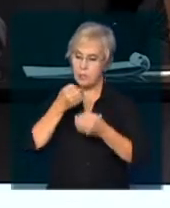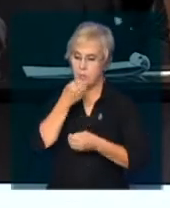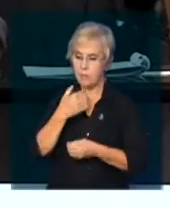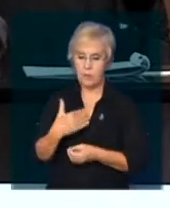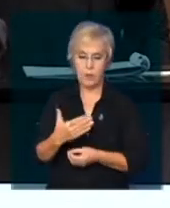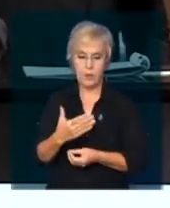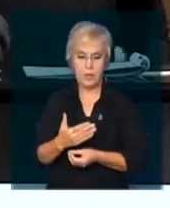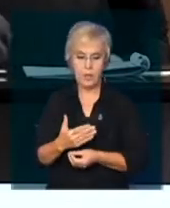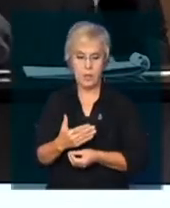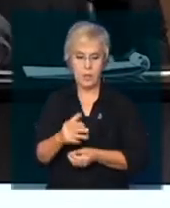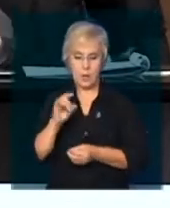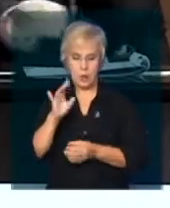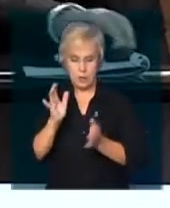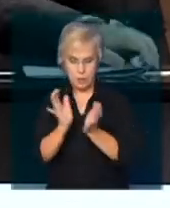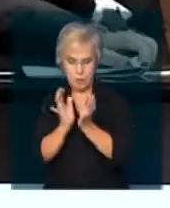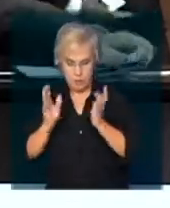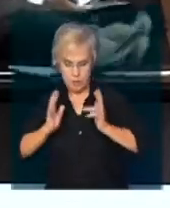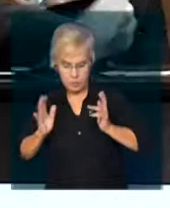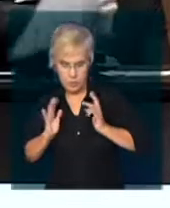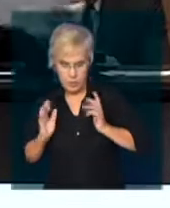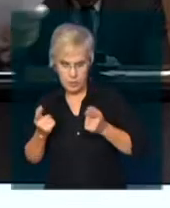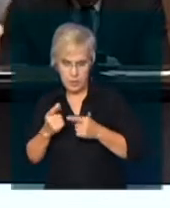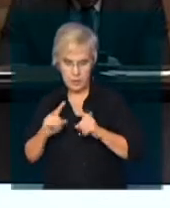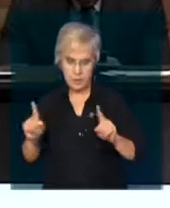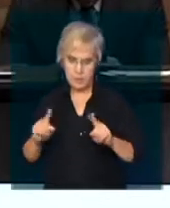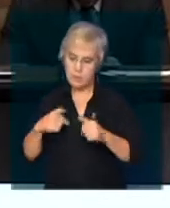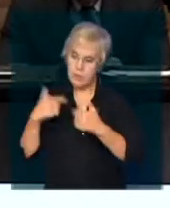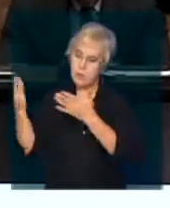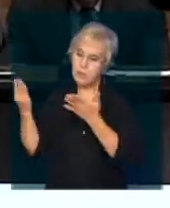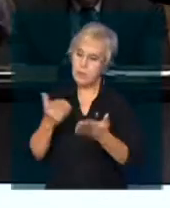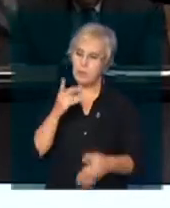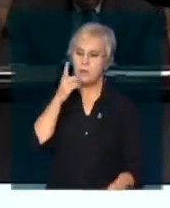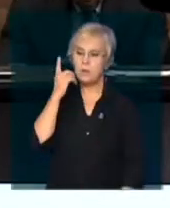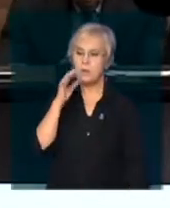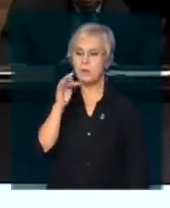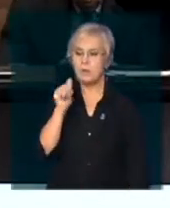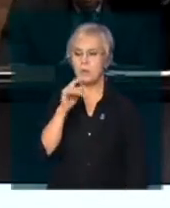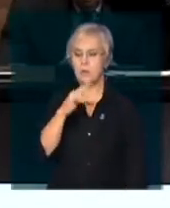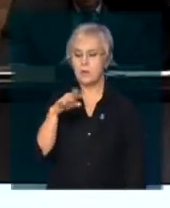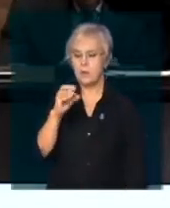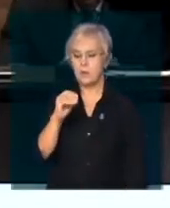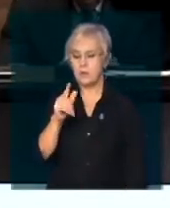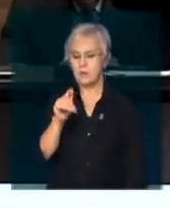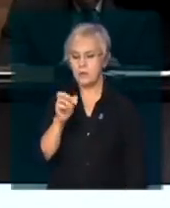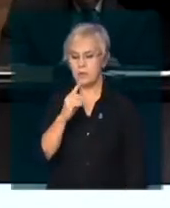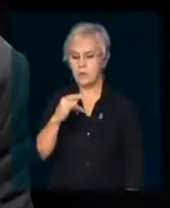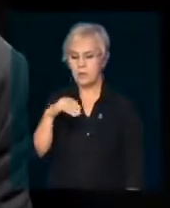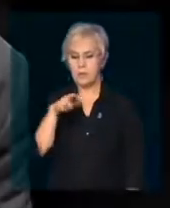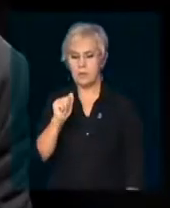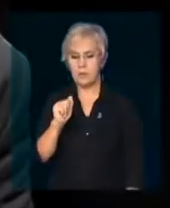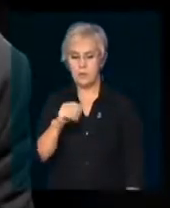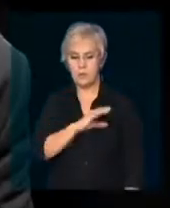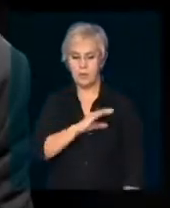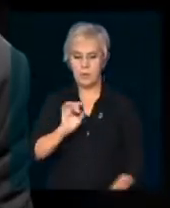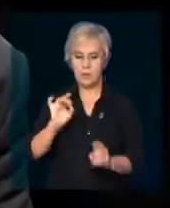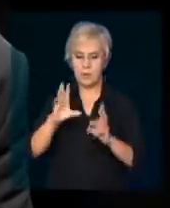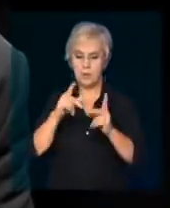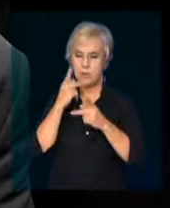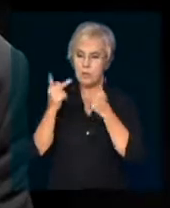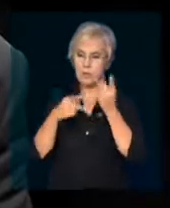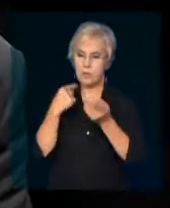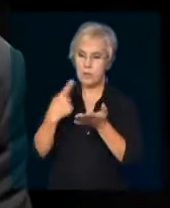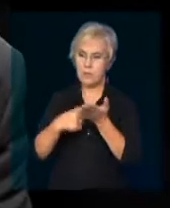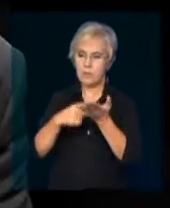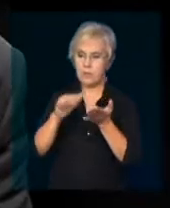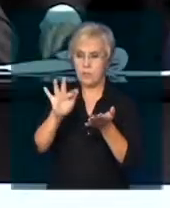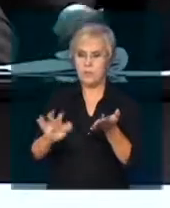milionários. Eu agora convido o deputado Fábio Garcia, da Comissão Especial do Pacto Federativo, para falar sobre